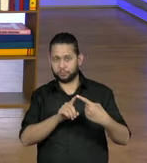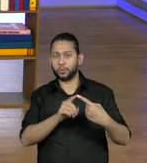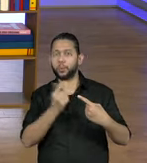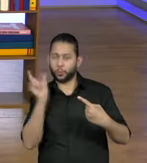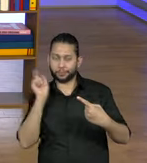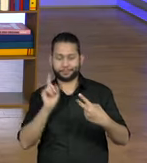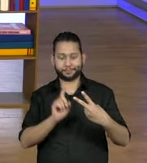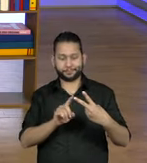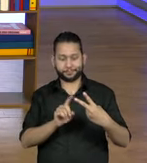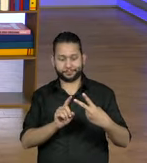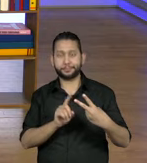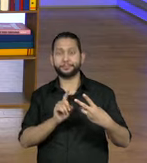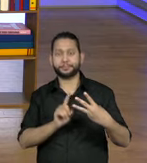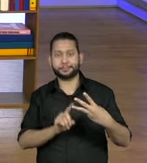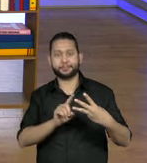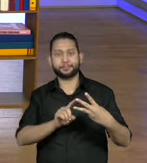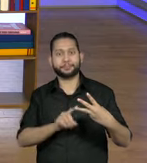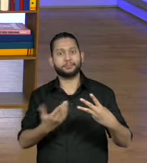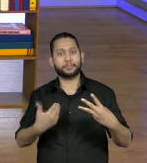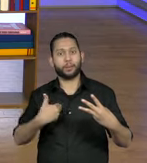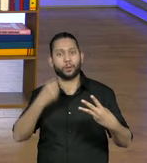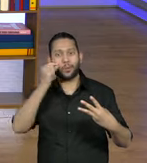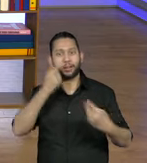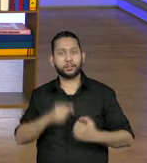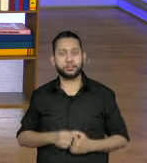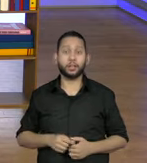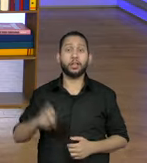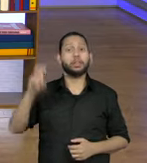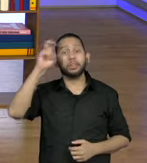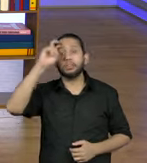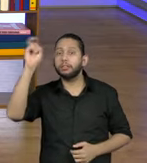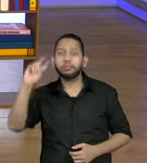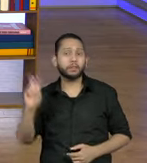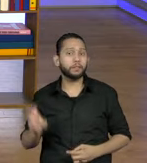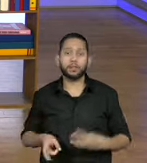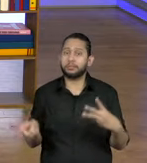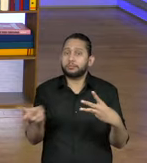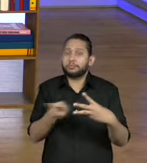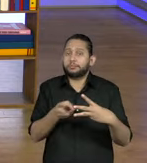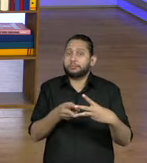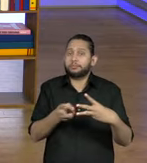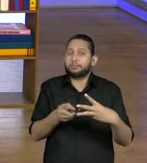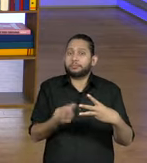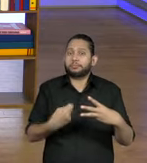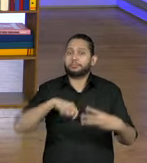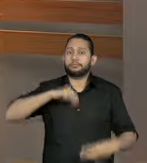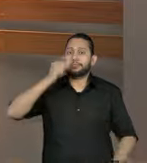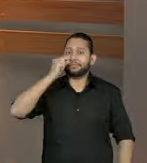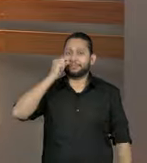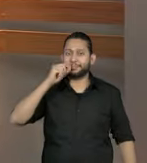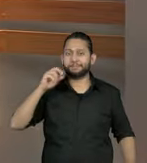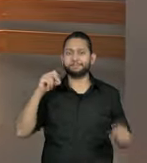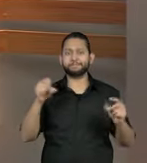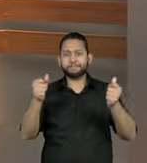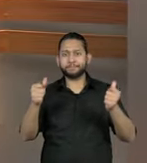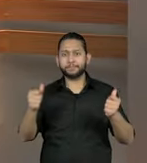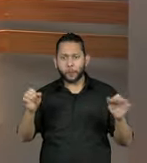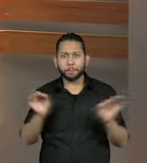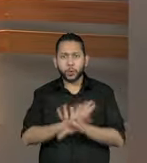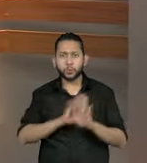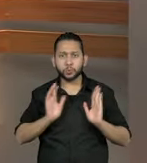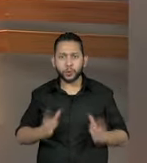que alguns de vocês nem aguentam mais ver minha cara, mas de quinta-feira é assim que funciona. E aí, pessoal, todo mundo preparado? A gente